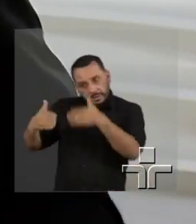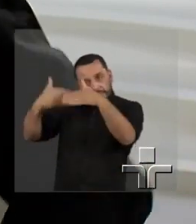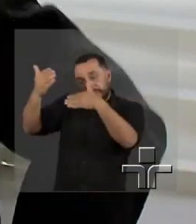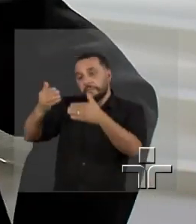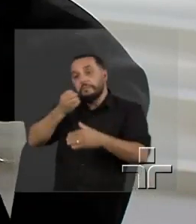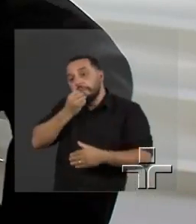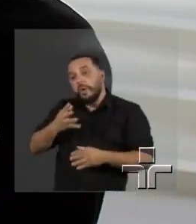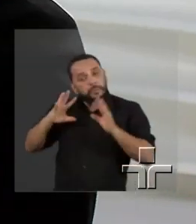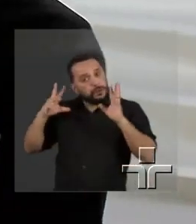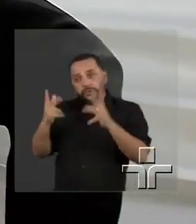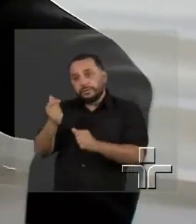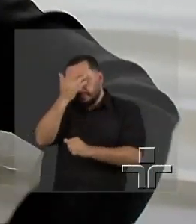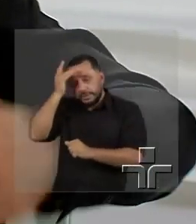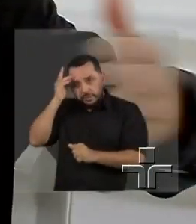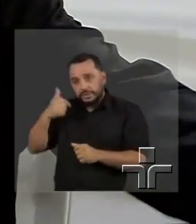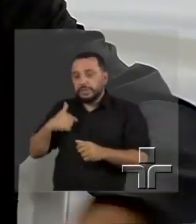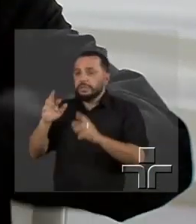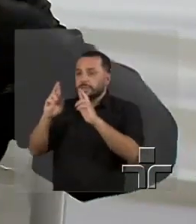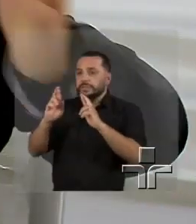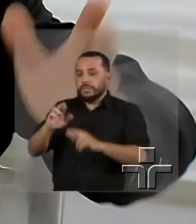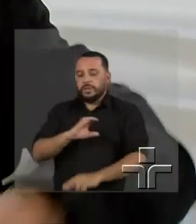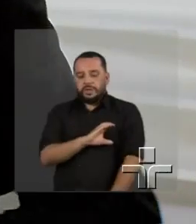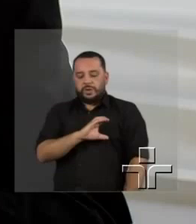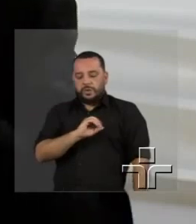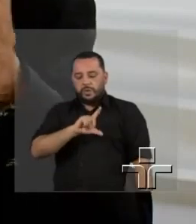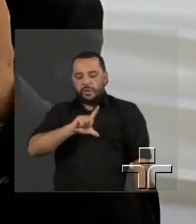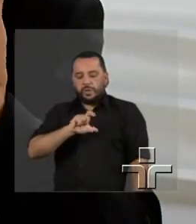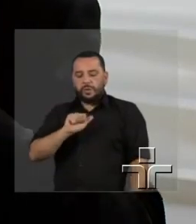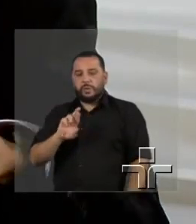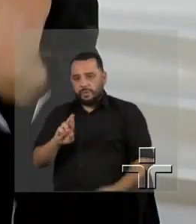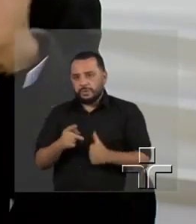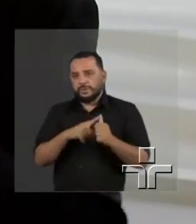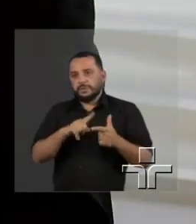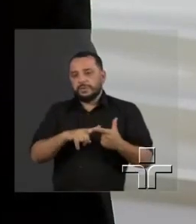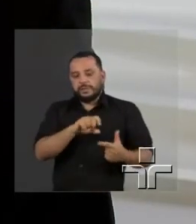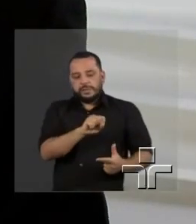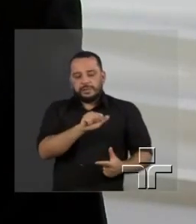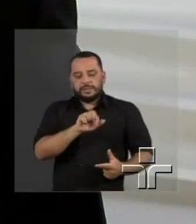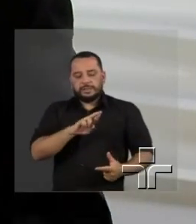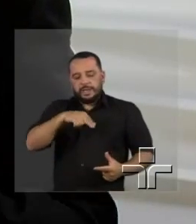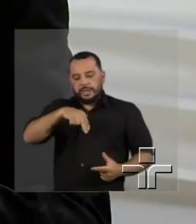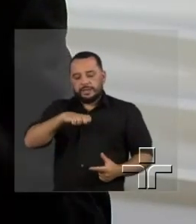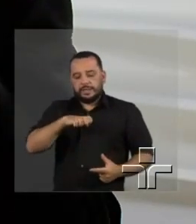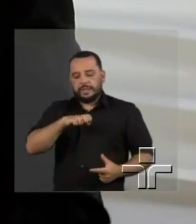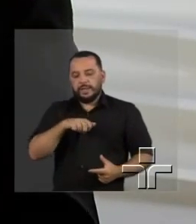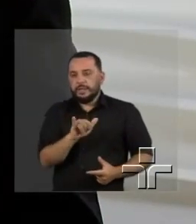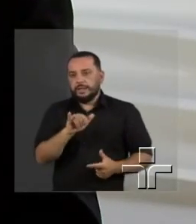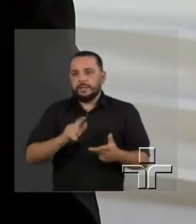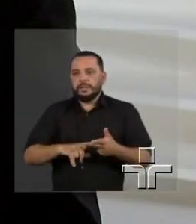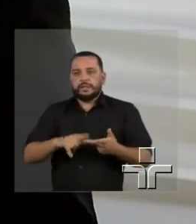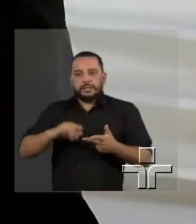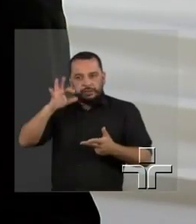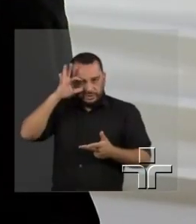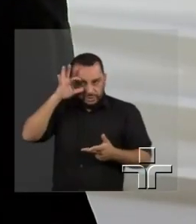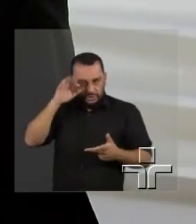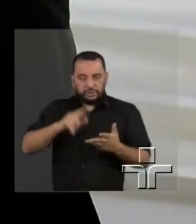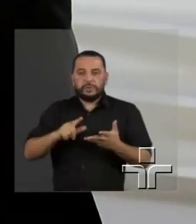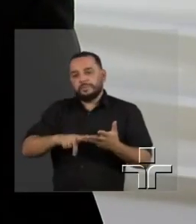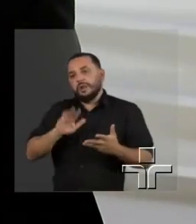e eu sou simplesmente um dos aposentados nessa história, né? Mas eu vejo que... No meu caso,